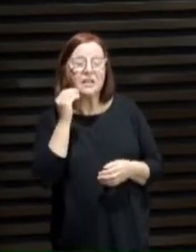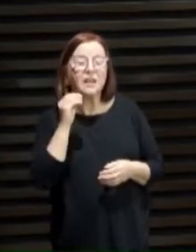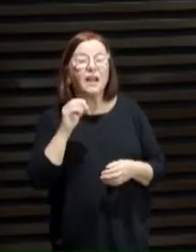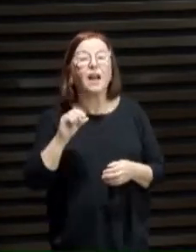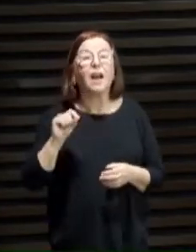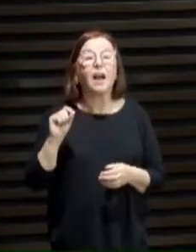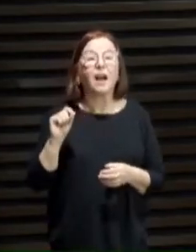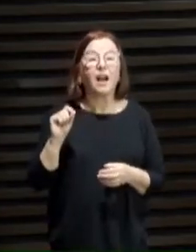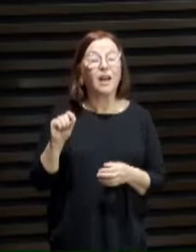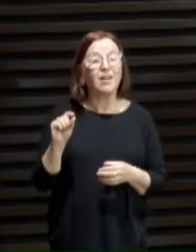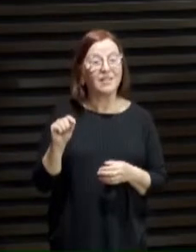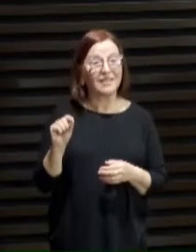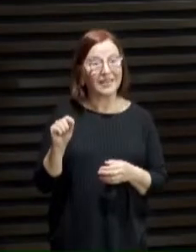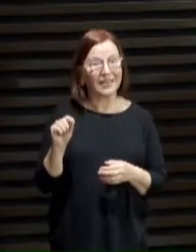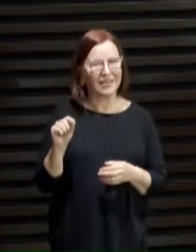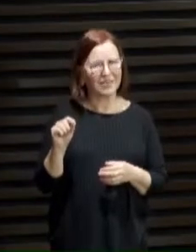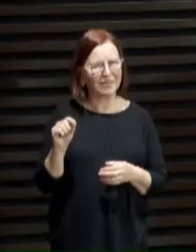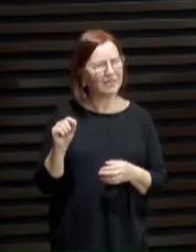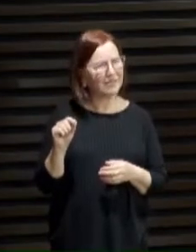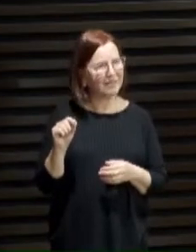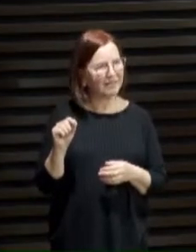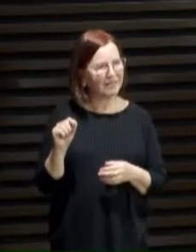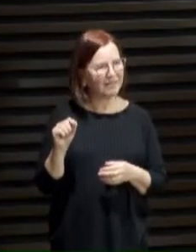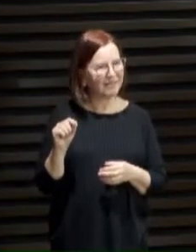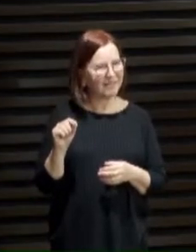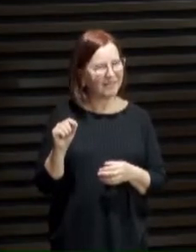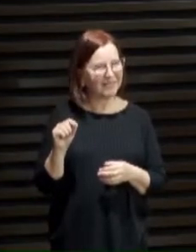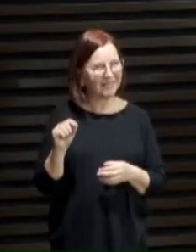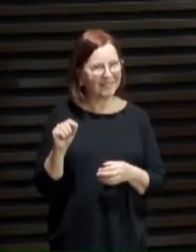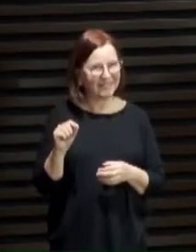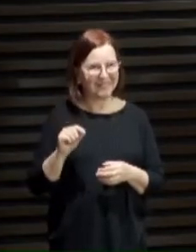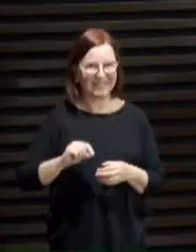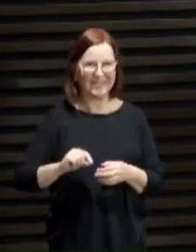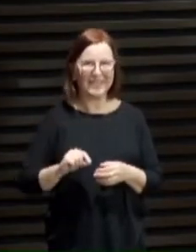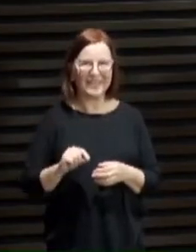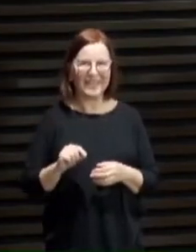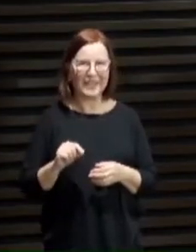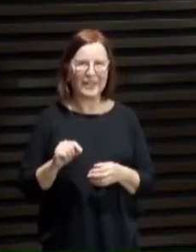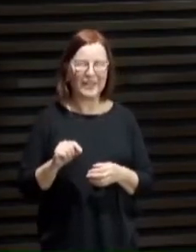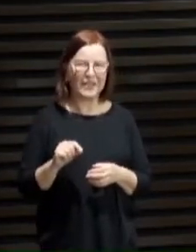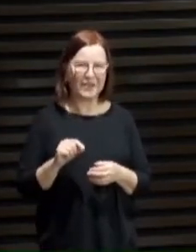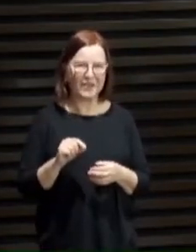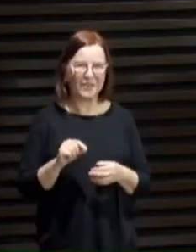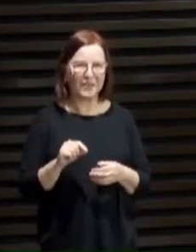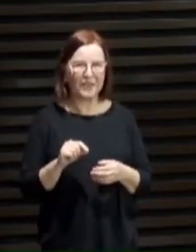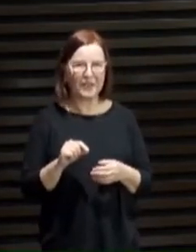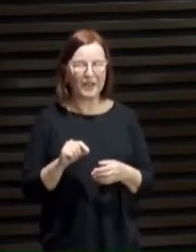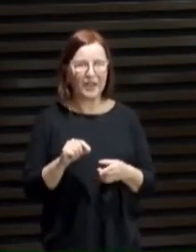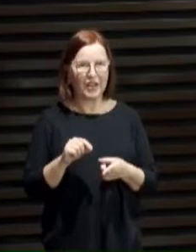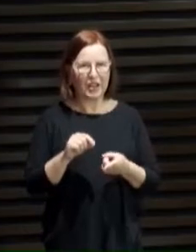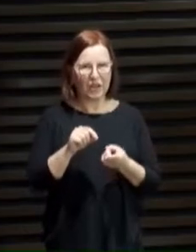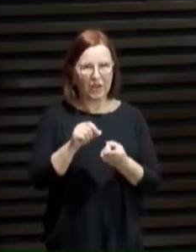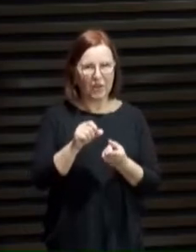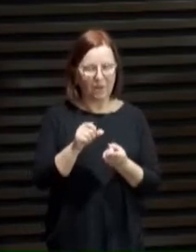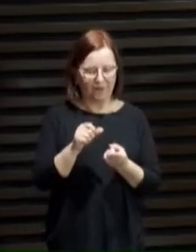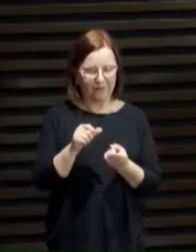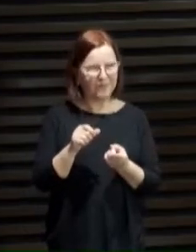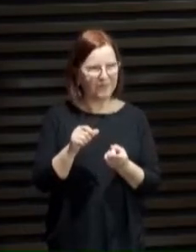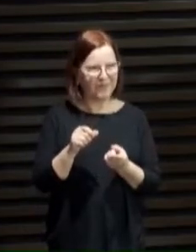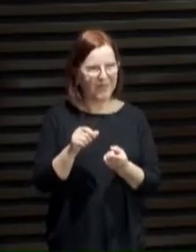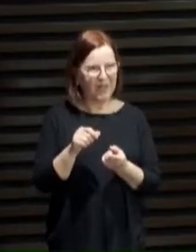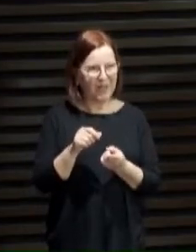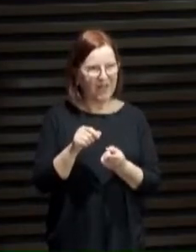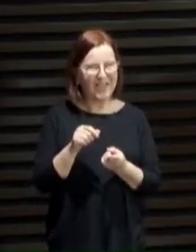Fugiu da escola faz tempo, né? Eu sei, mas você lembra, é o feijãozinho. Lembra pelo menos do seu filho, quando ele pediu para